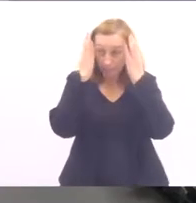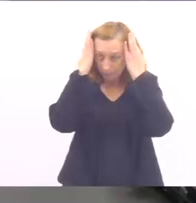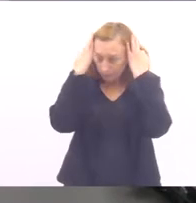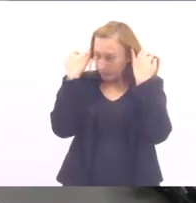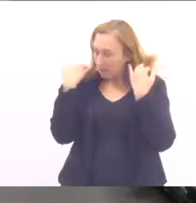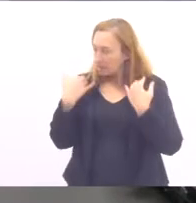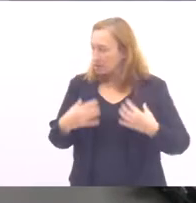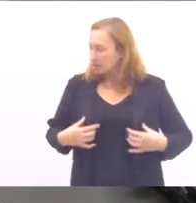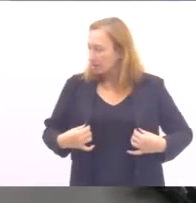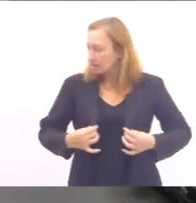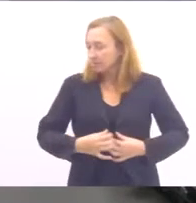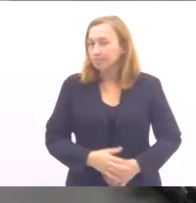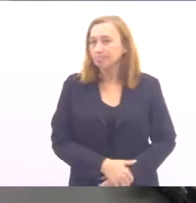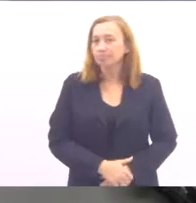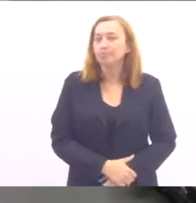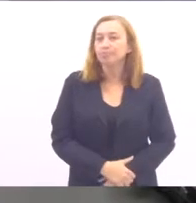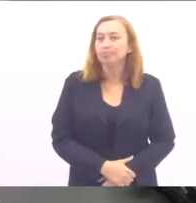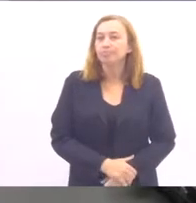Bem,